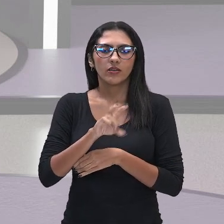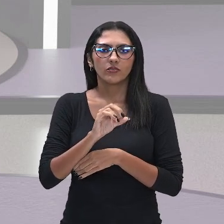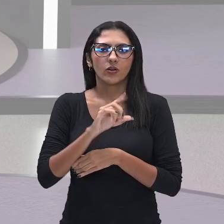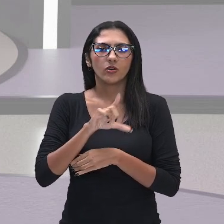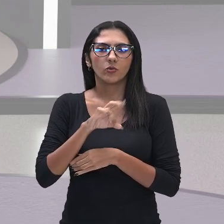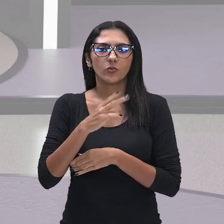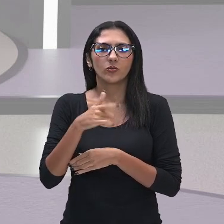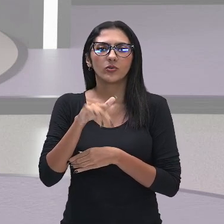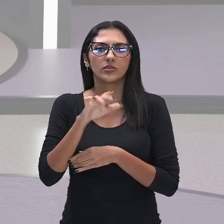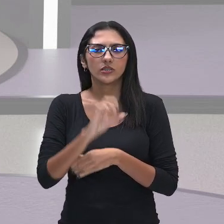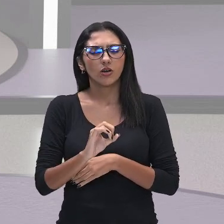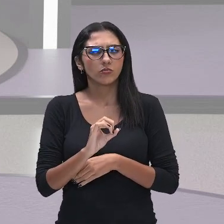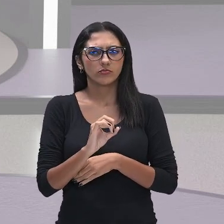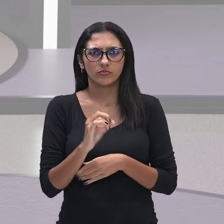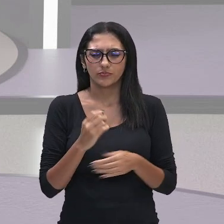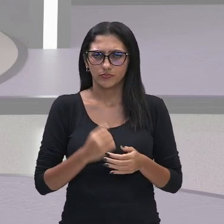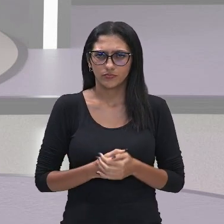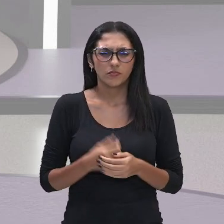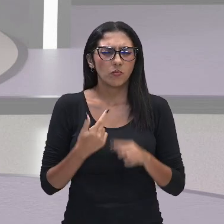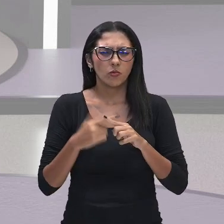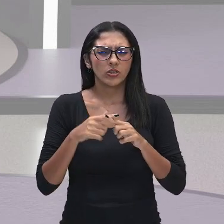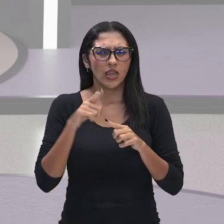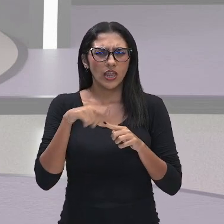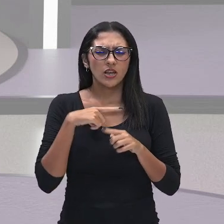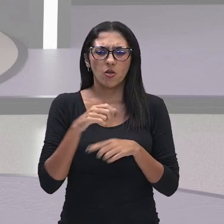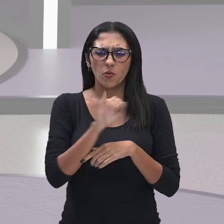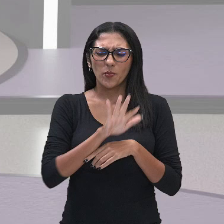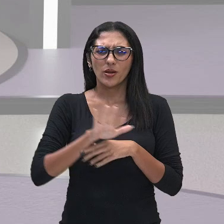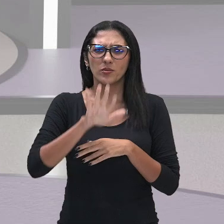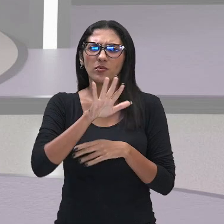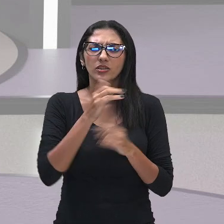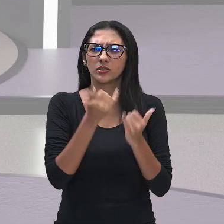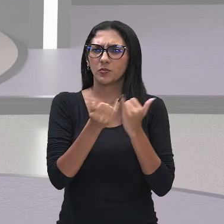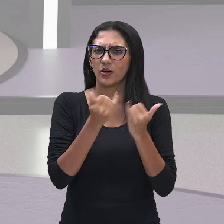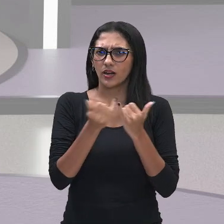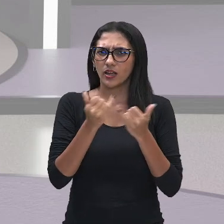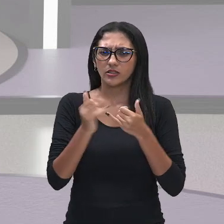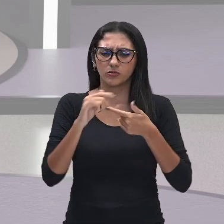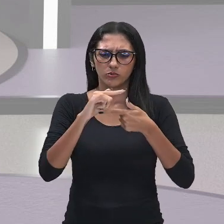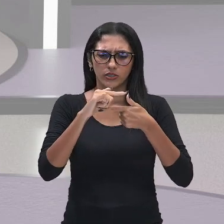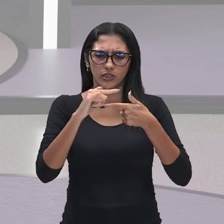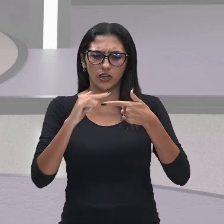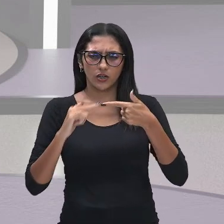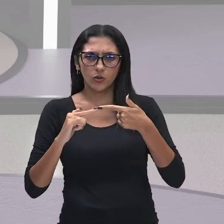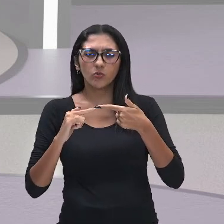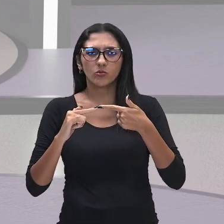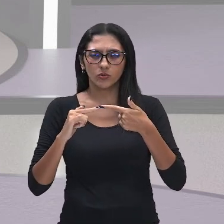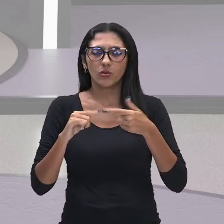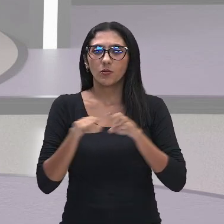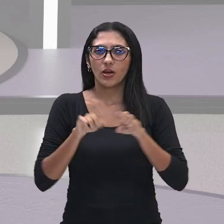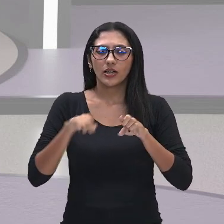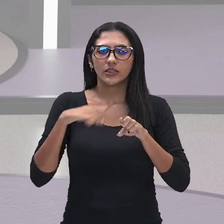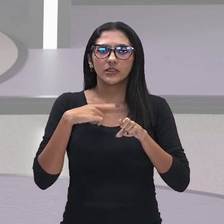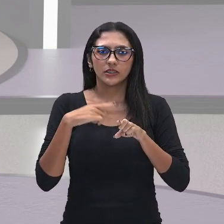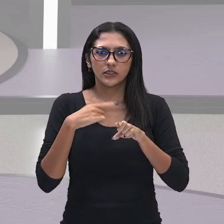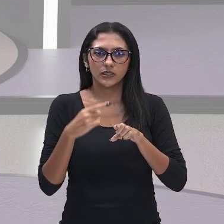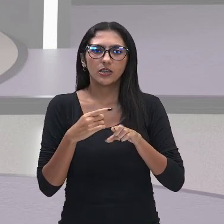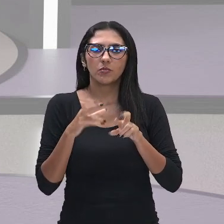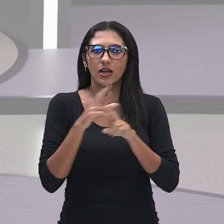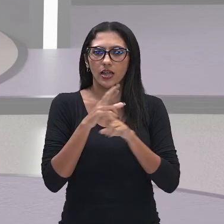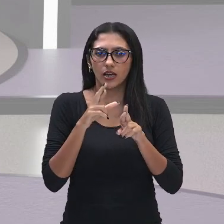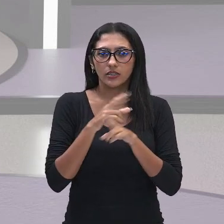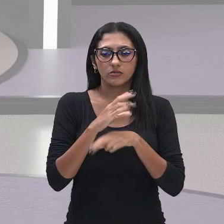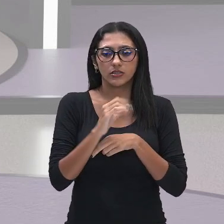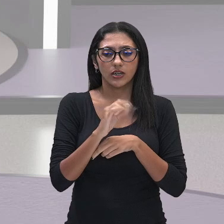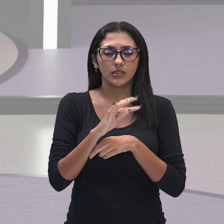gerado pela rotação ou a revolução de um triângulo retângulo em torno de um de seus catetos.